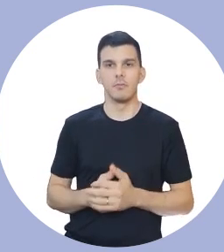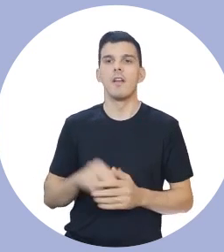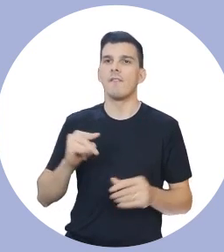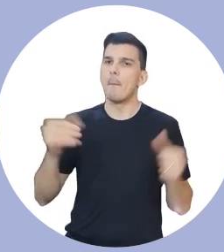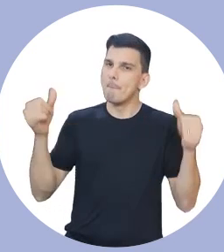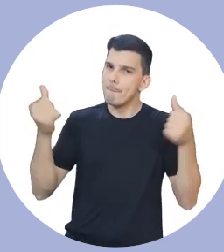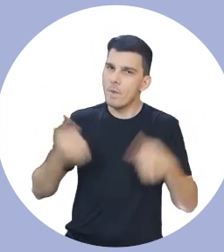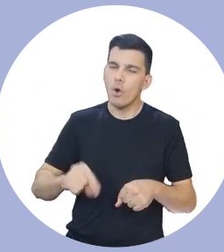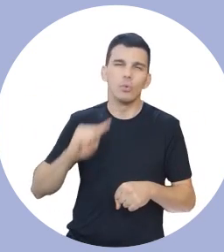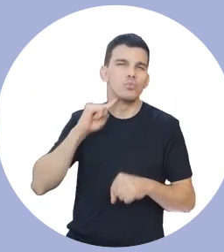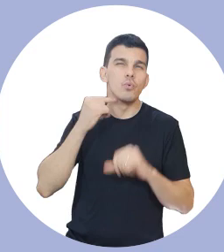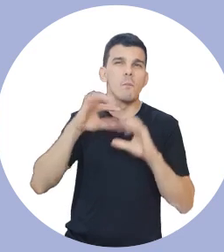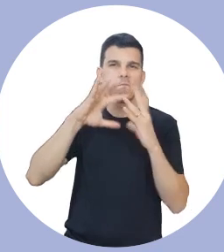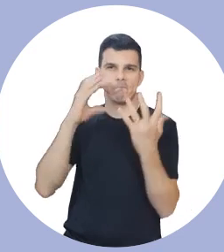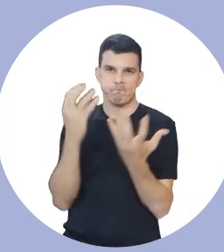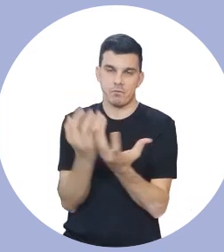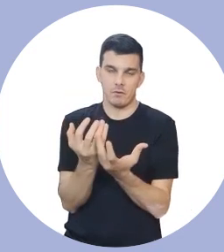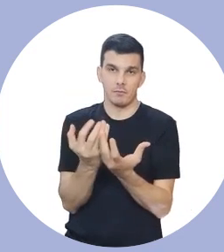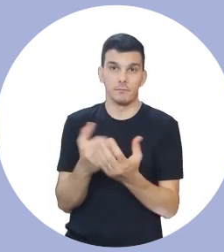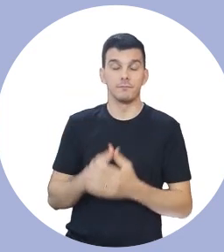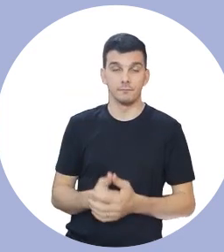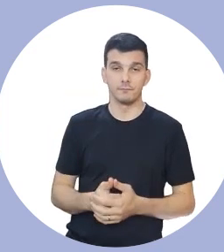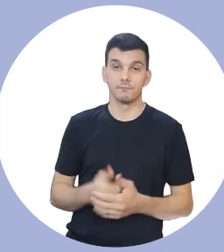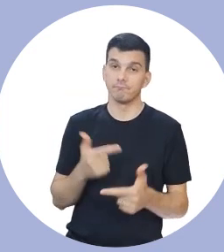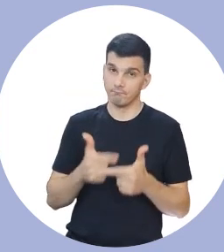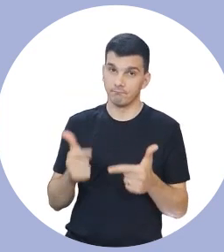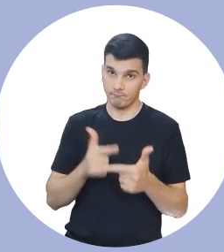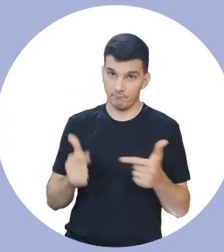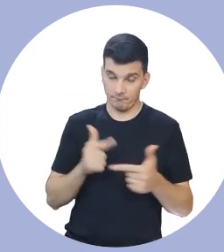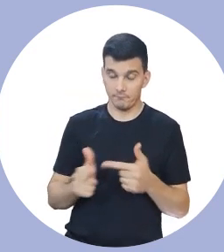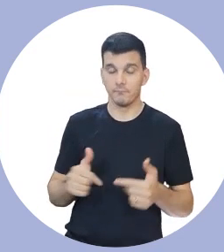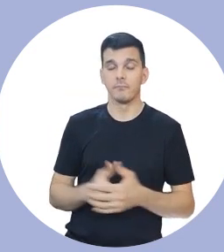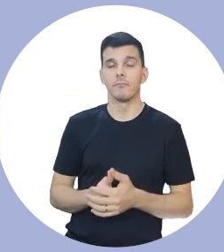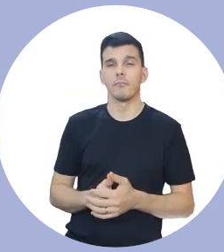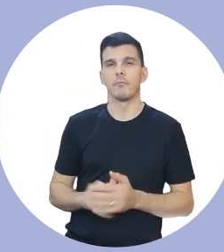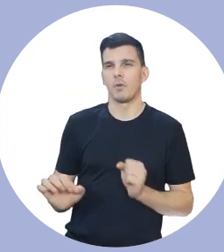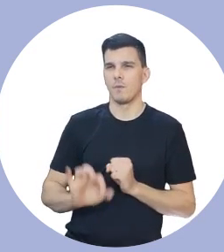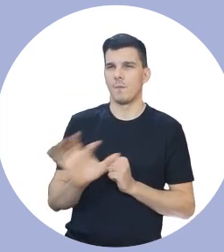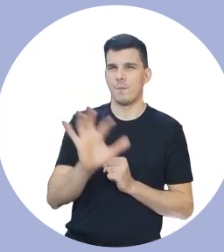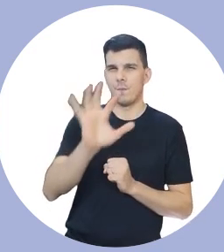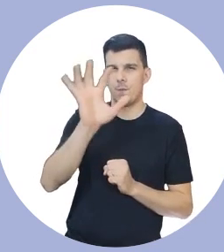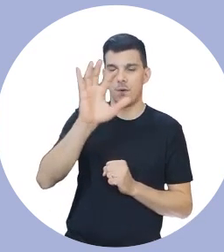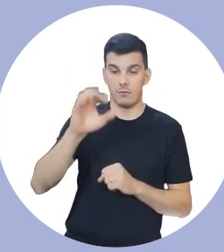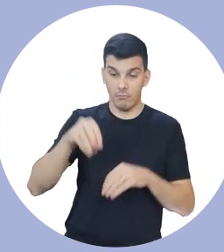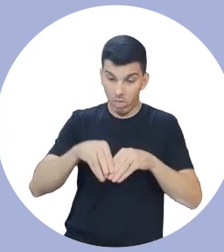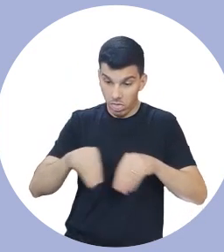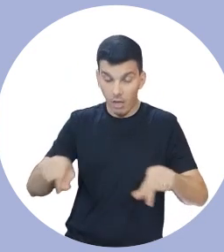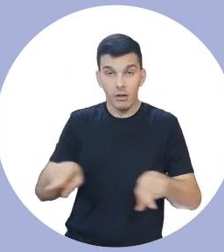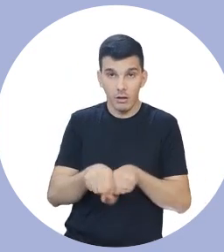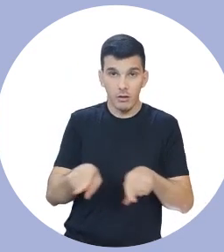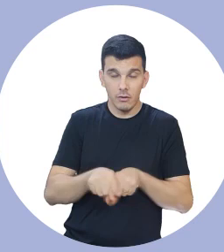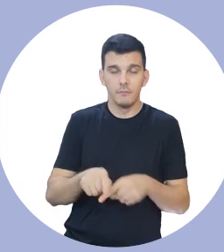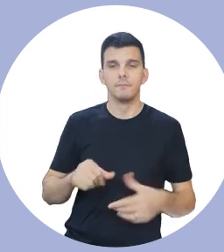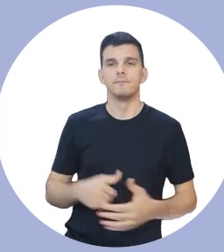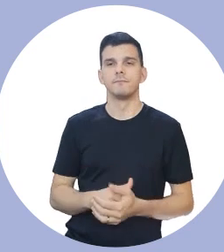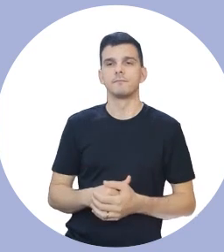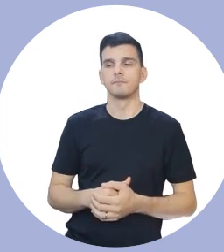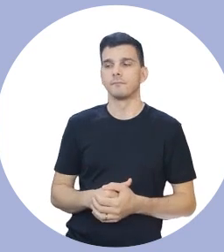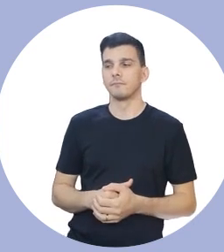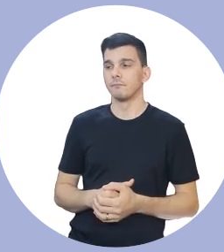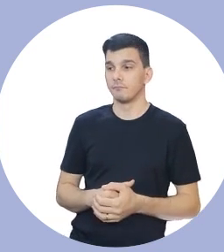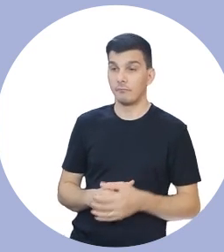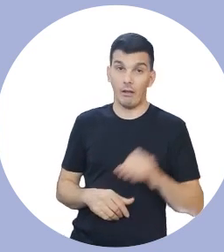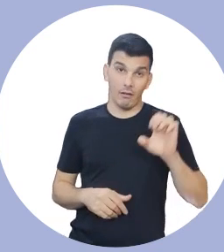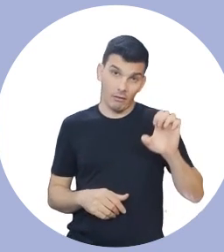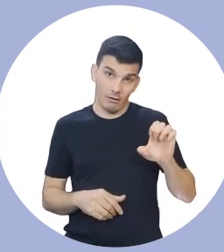não. Isso vai agravar ainda mais o que se produz a nível de solo em matéria de